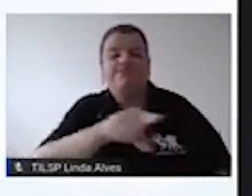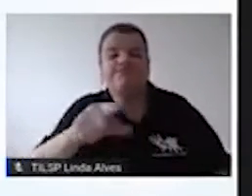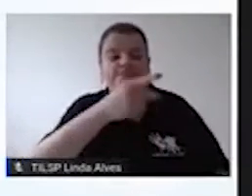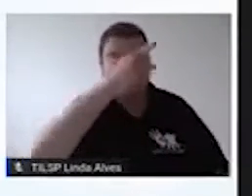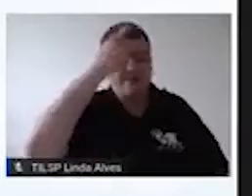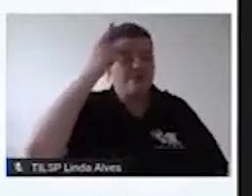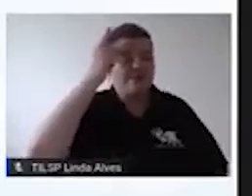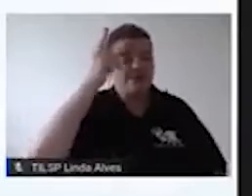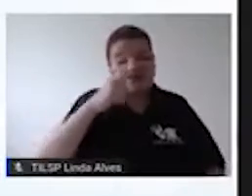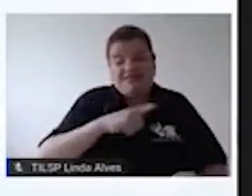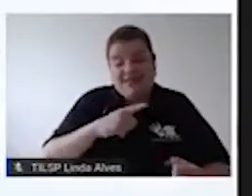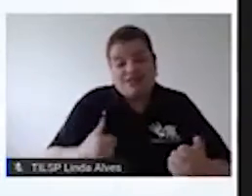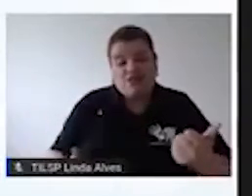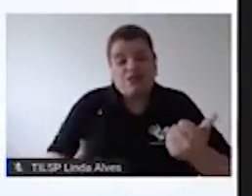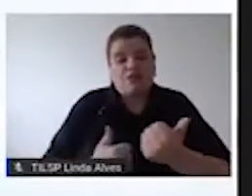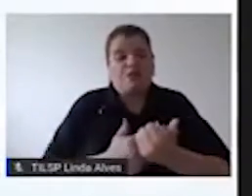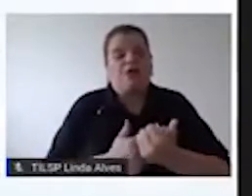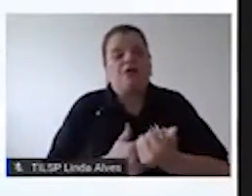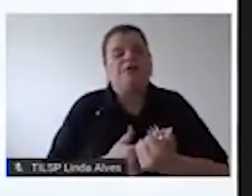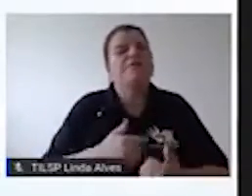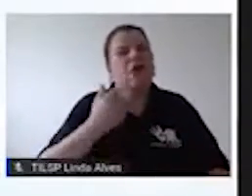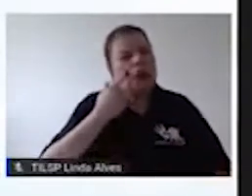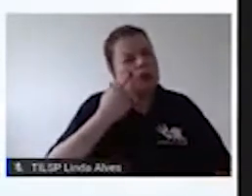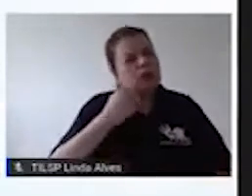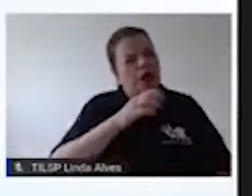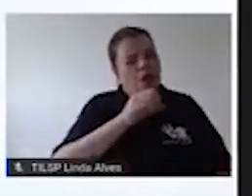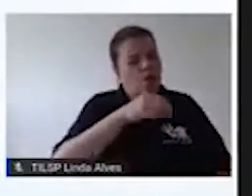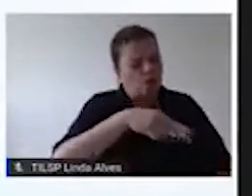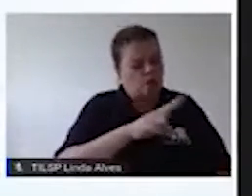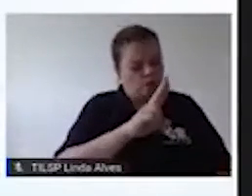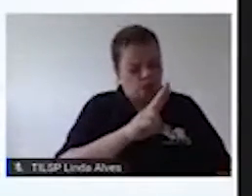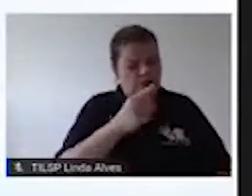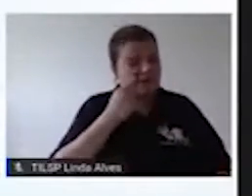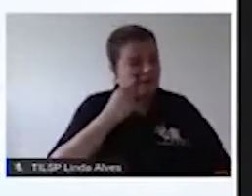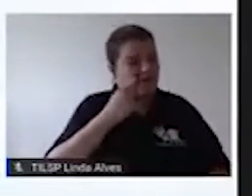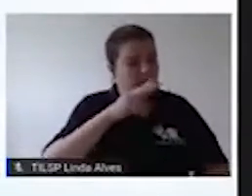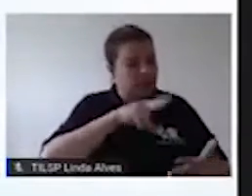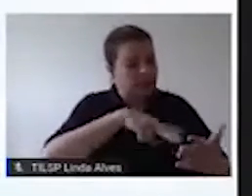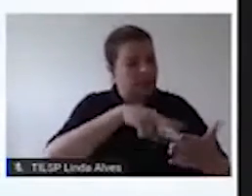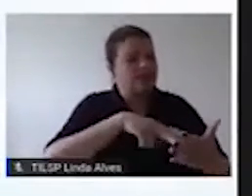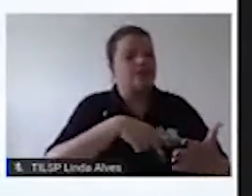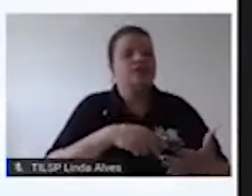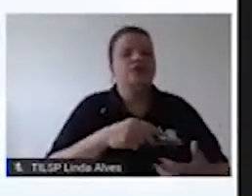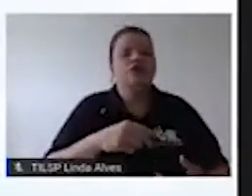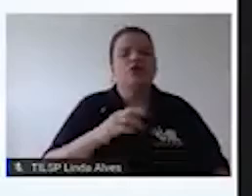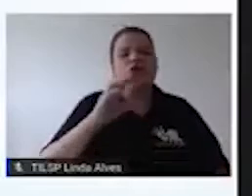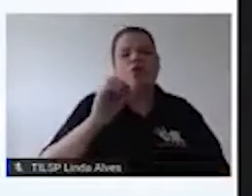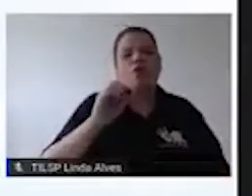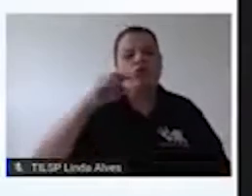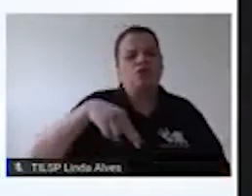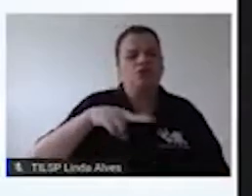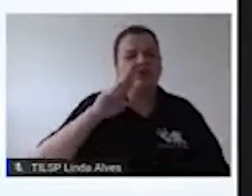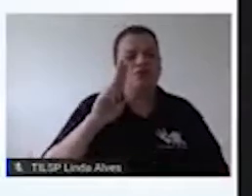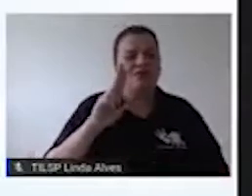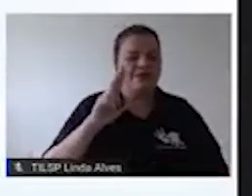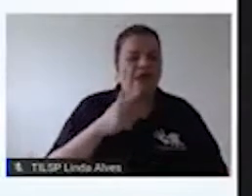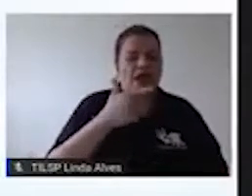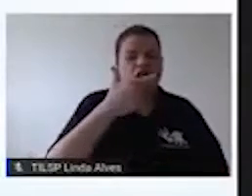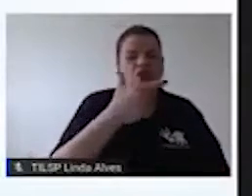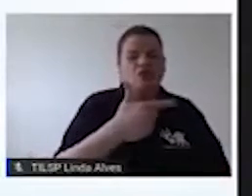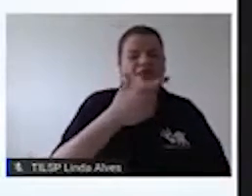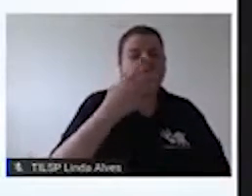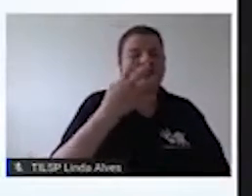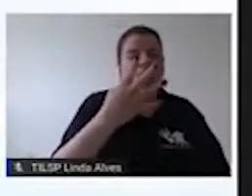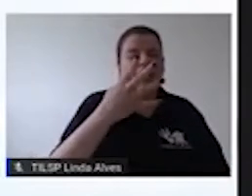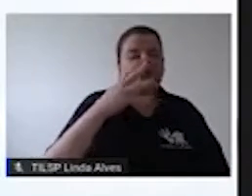esse suporte. A ONU estava falando que a gente tem no mundo, Gilce, mais de 240